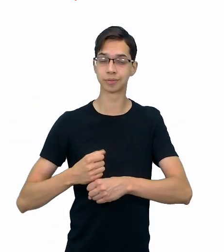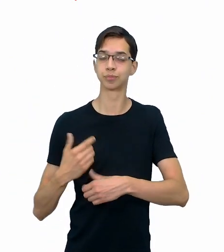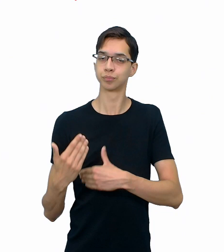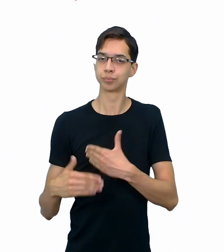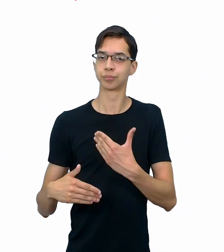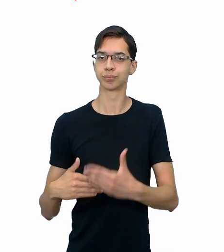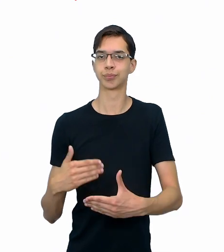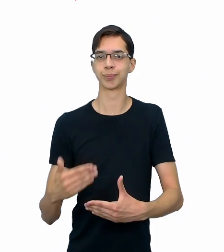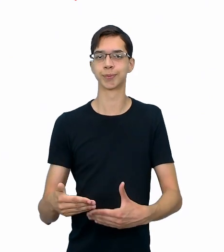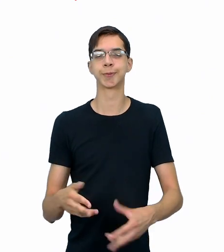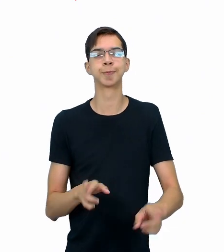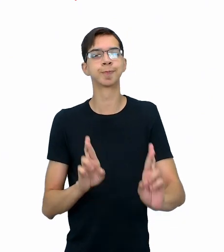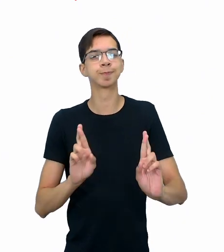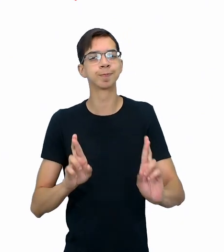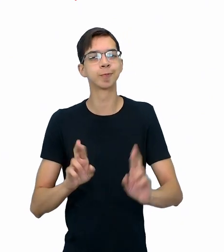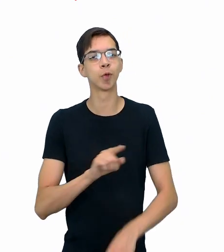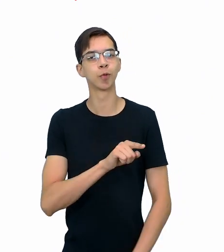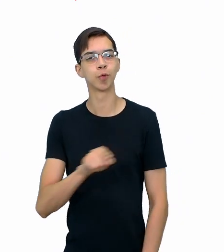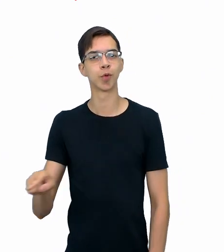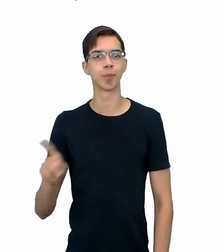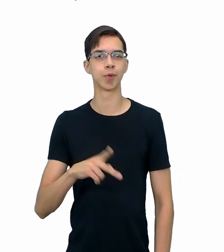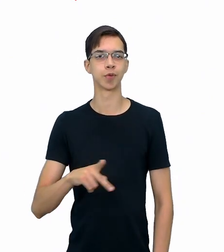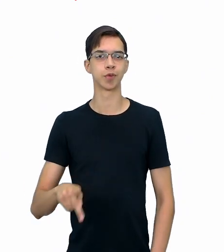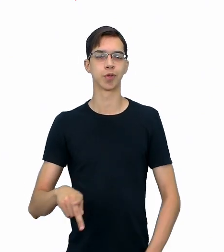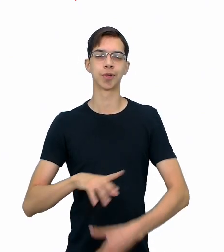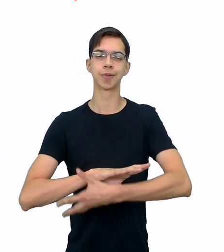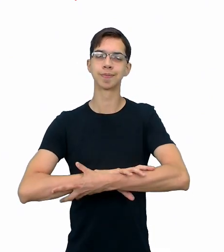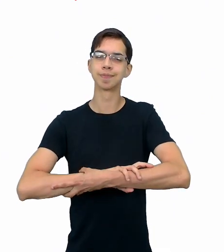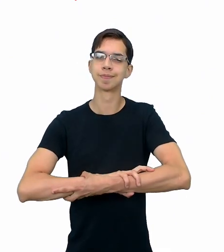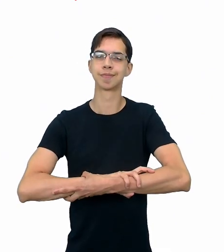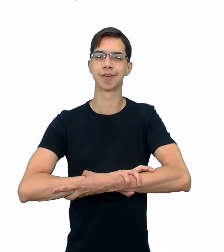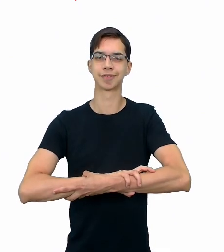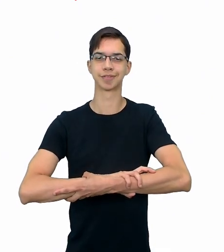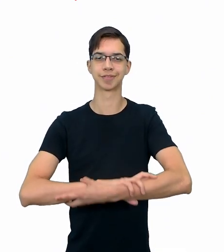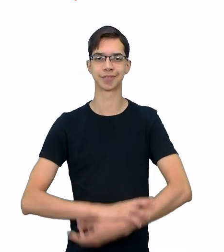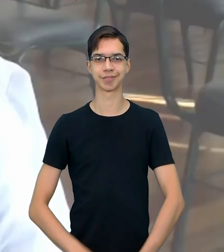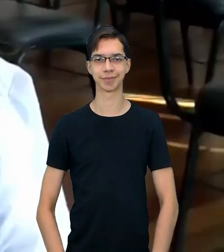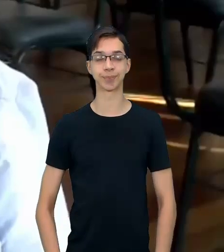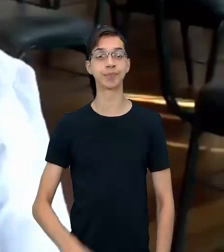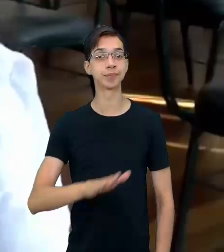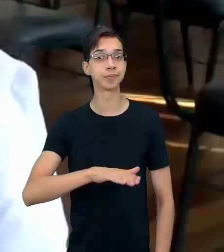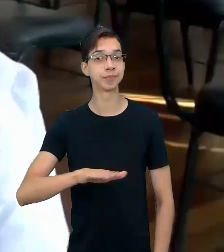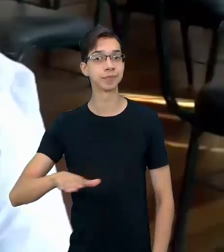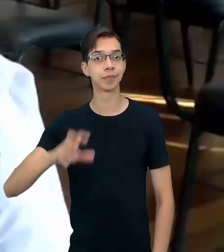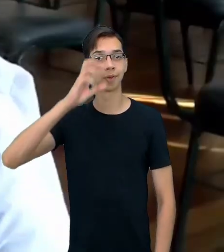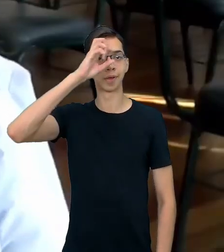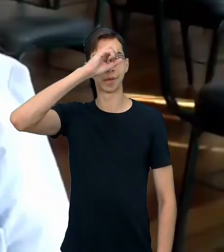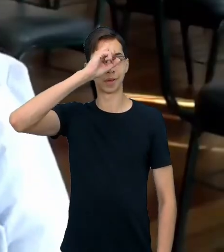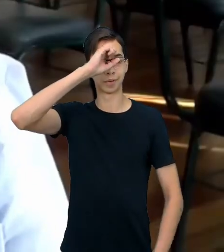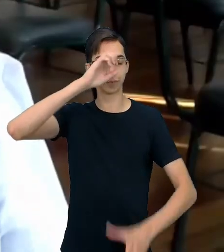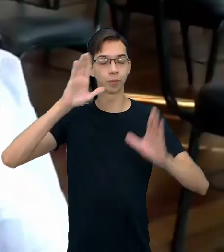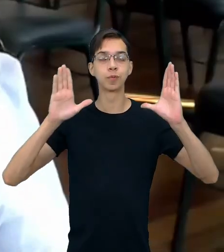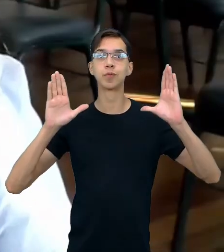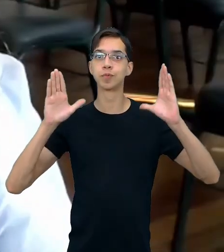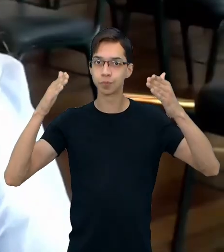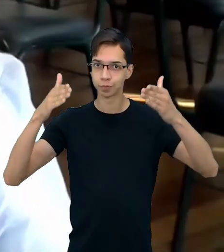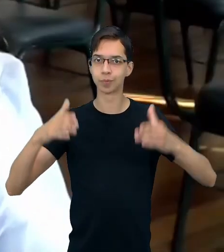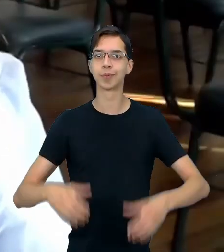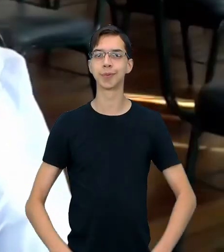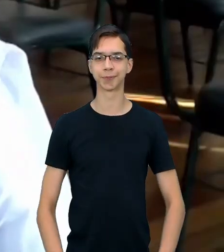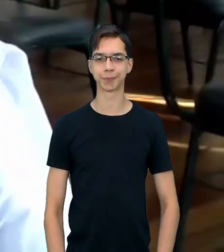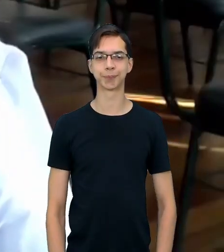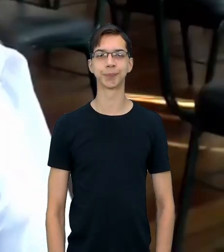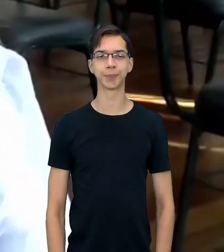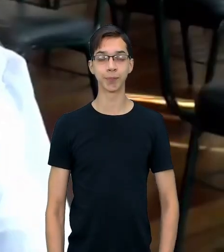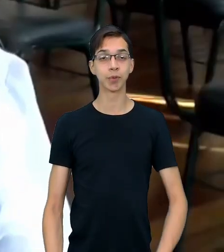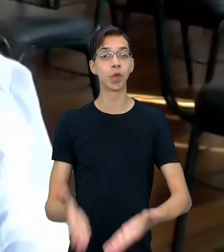a parceria de todos vocês, professores, em prol da aprendizagem das nossas crianças. Antes de começar a nossa ação formativa de